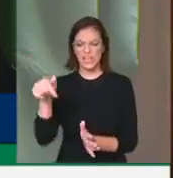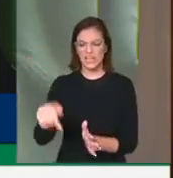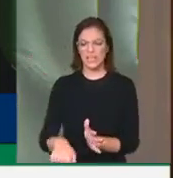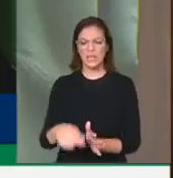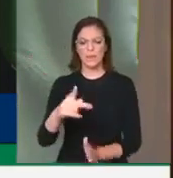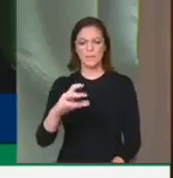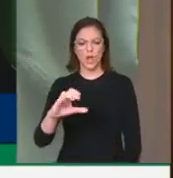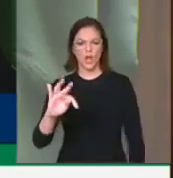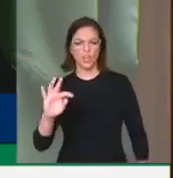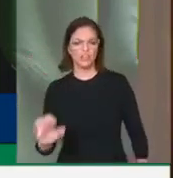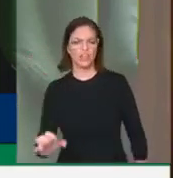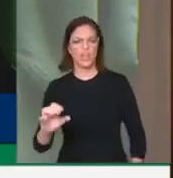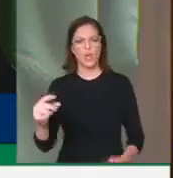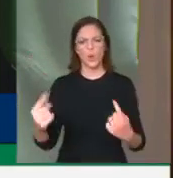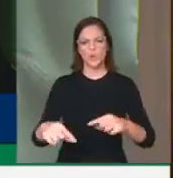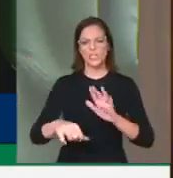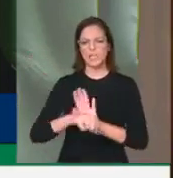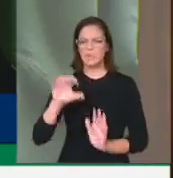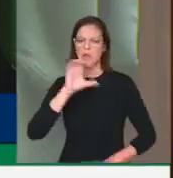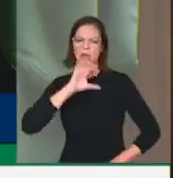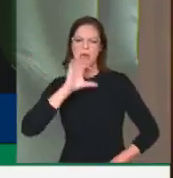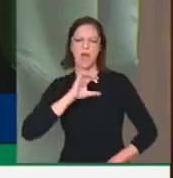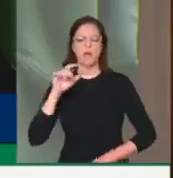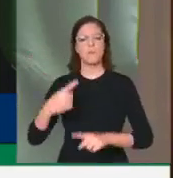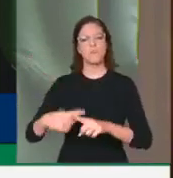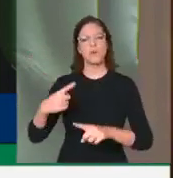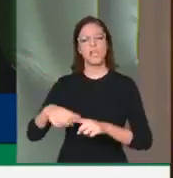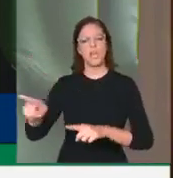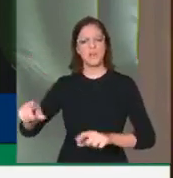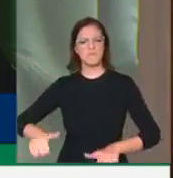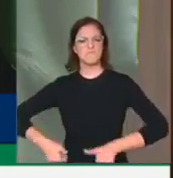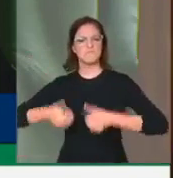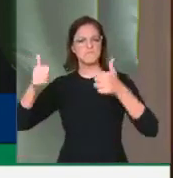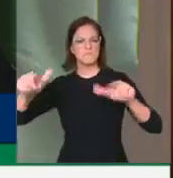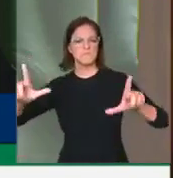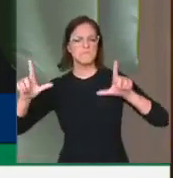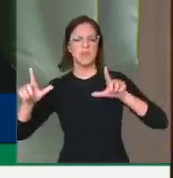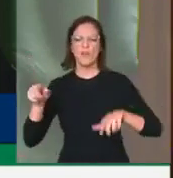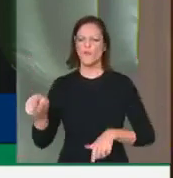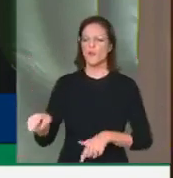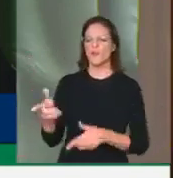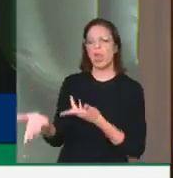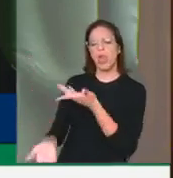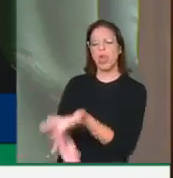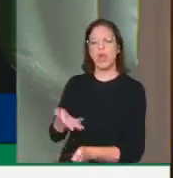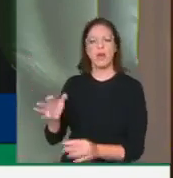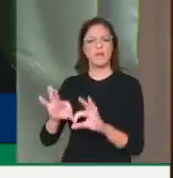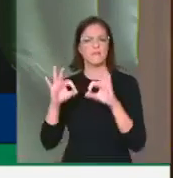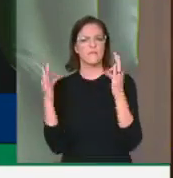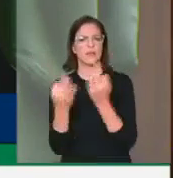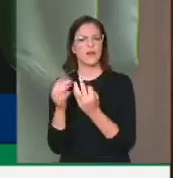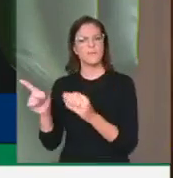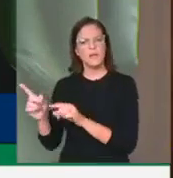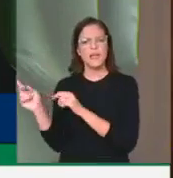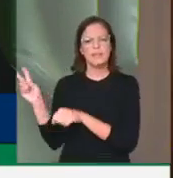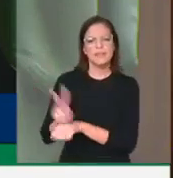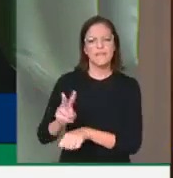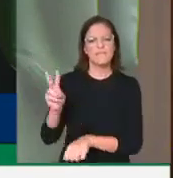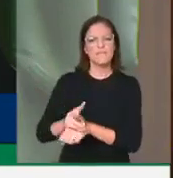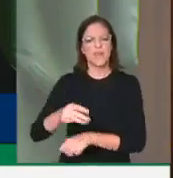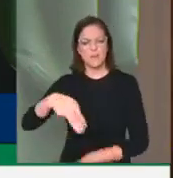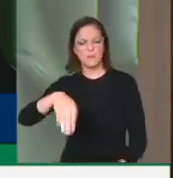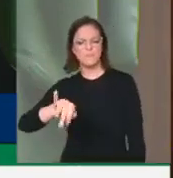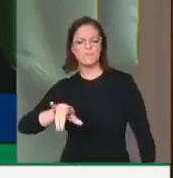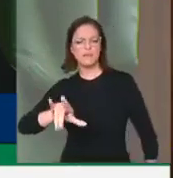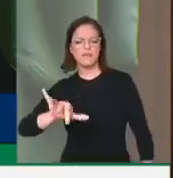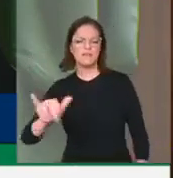pressas para se promover. O senhor serve a uma família que tem vínculos de defesa das milícias explícitos, e o que o senhor